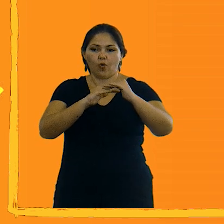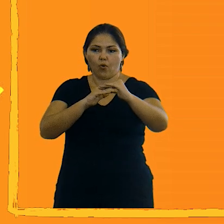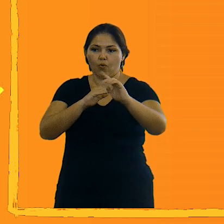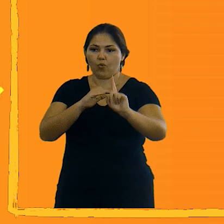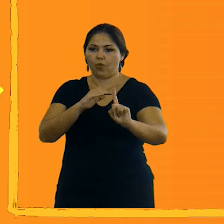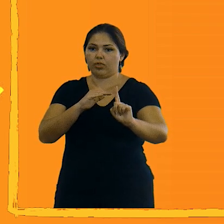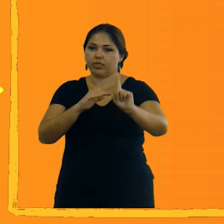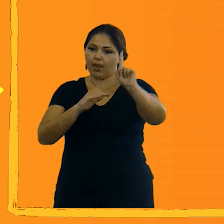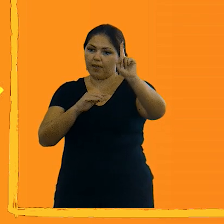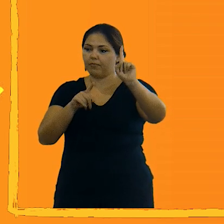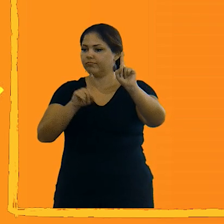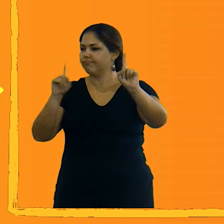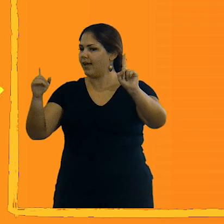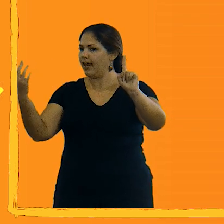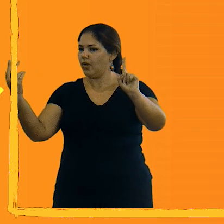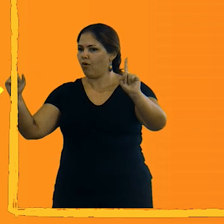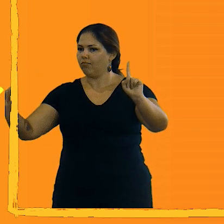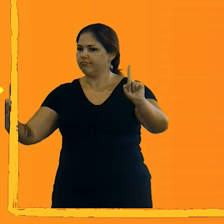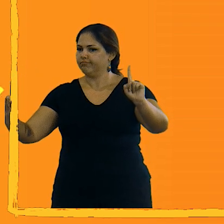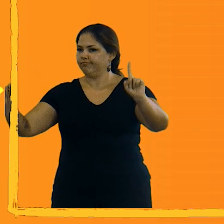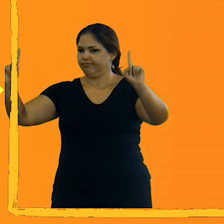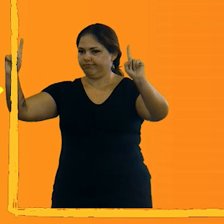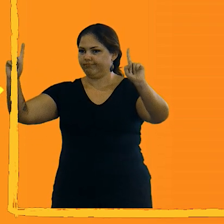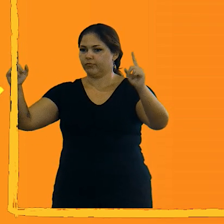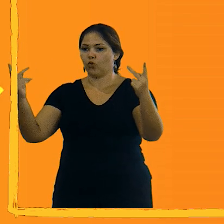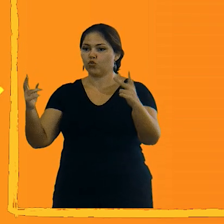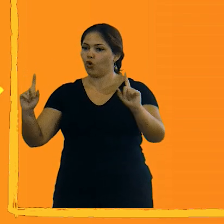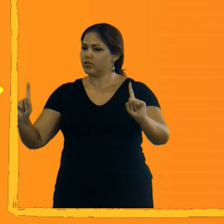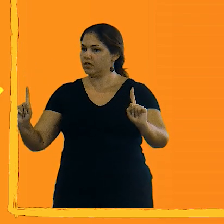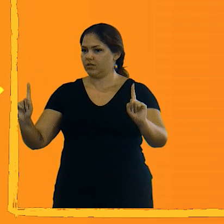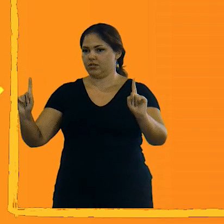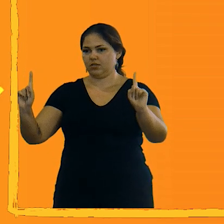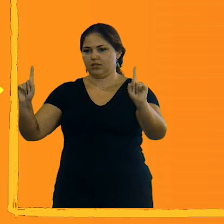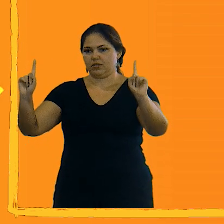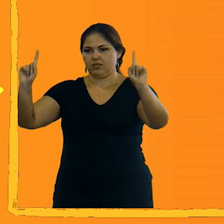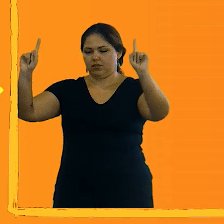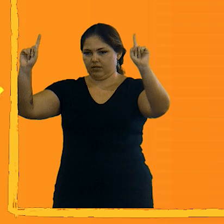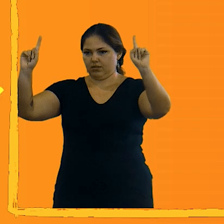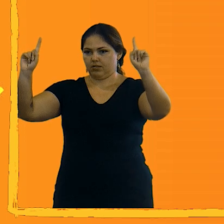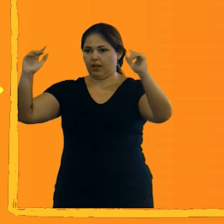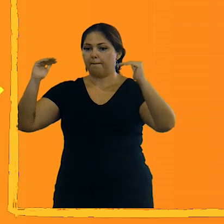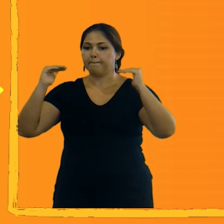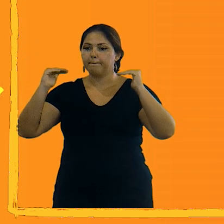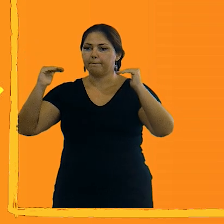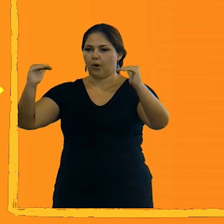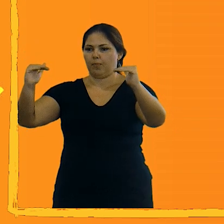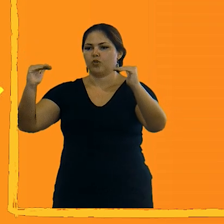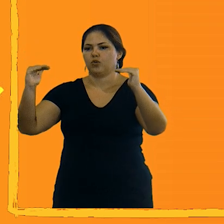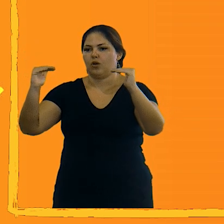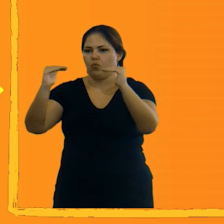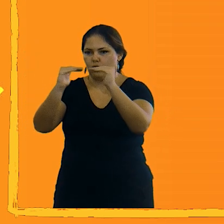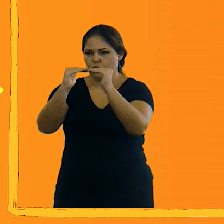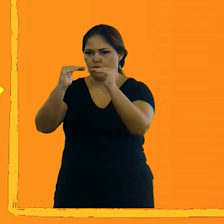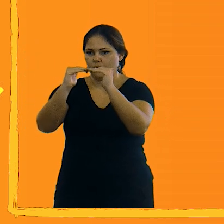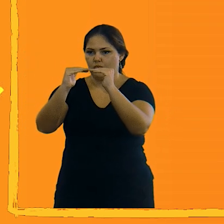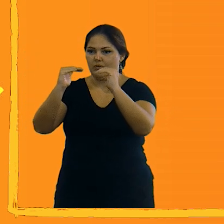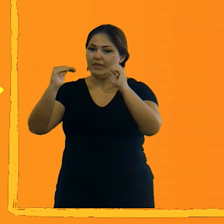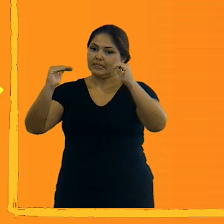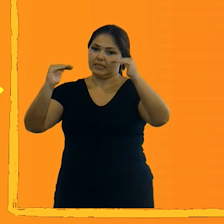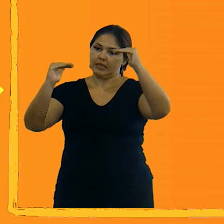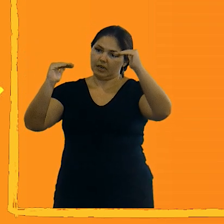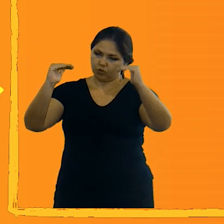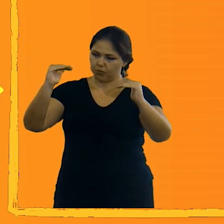real então eles são grandezas diretamente proporcionais pessoal se você já fez